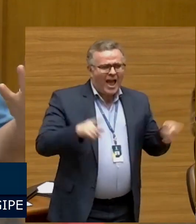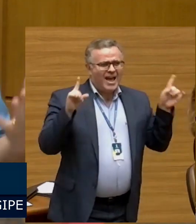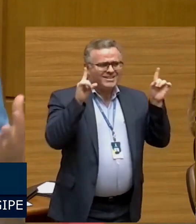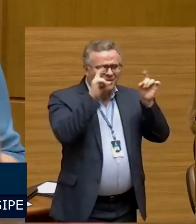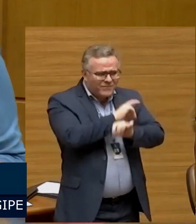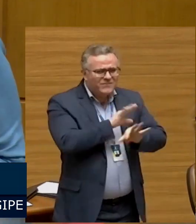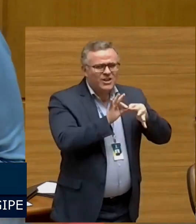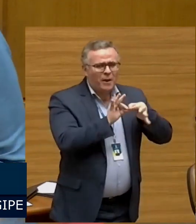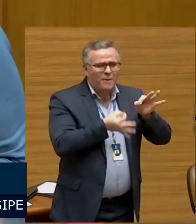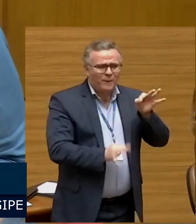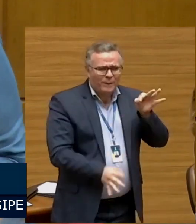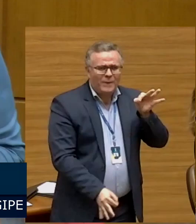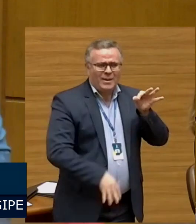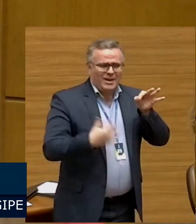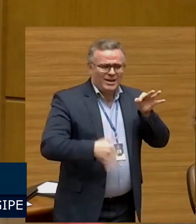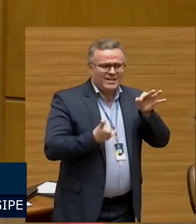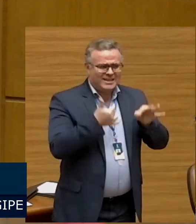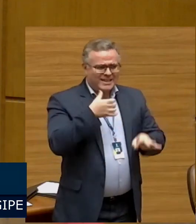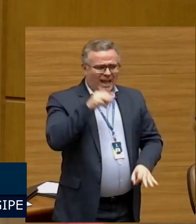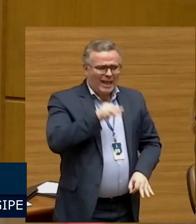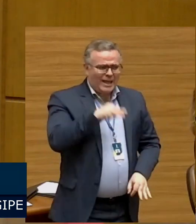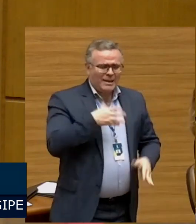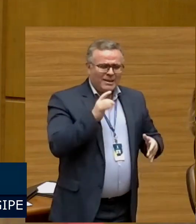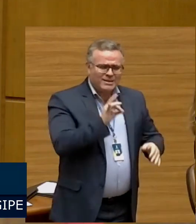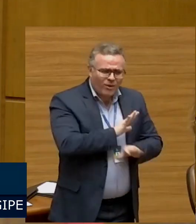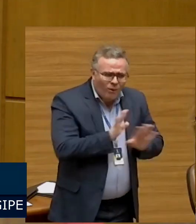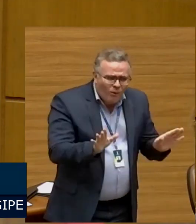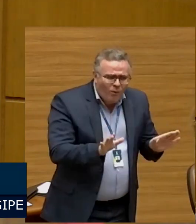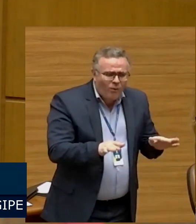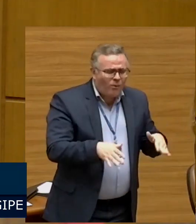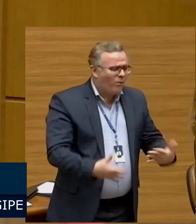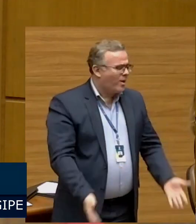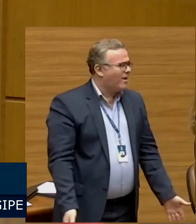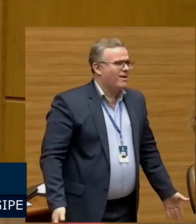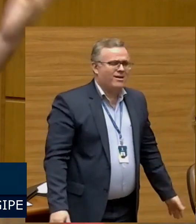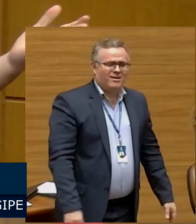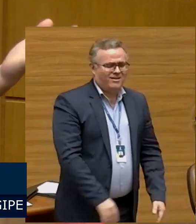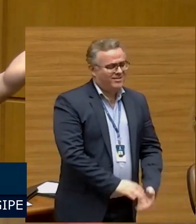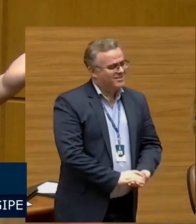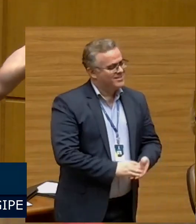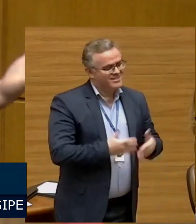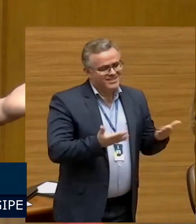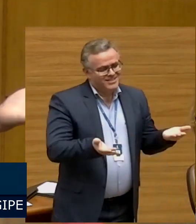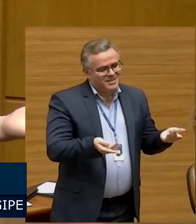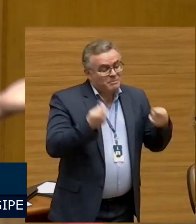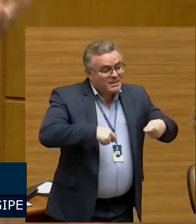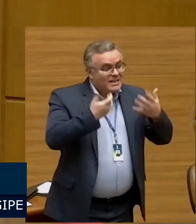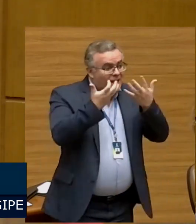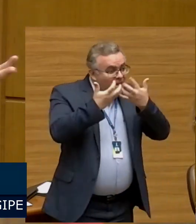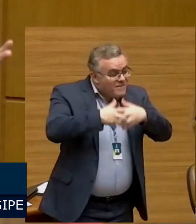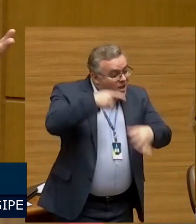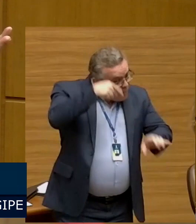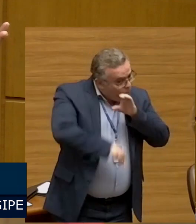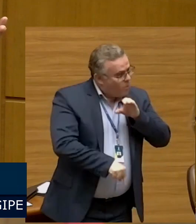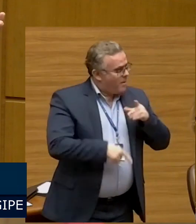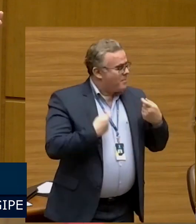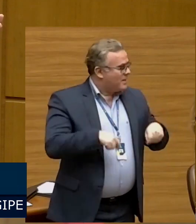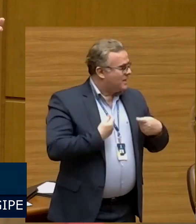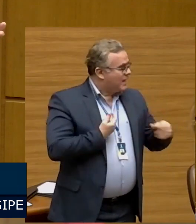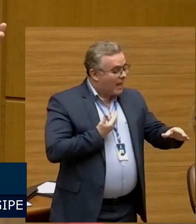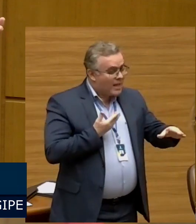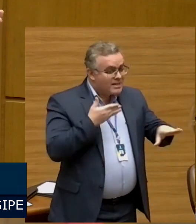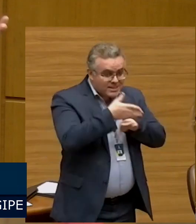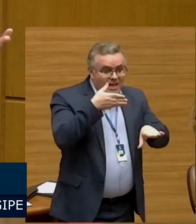tão grande em 10 minutos, mas eu encerro em 2. Para refletir, então, existe